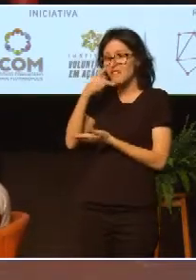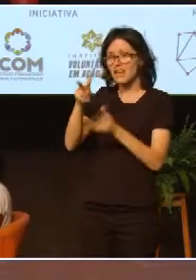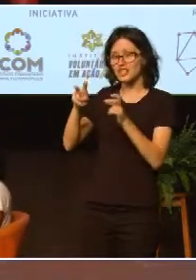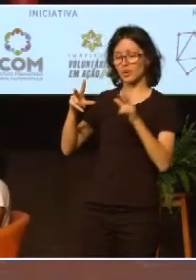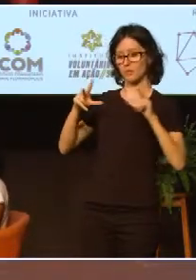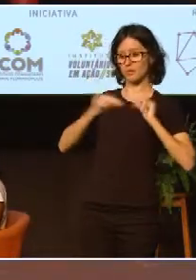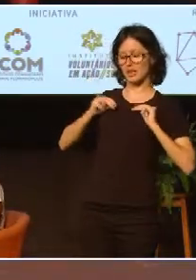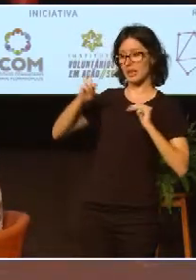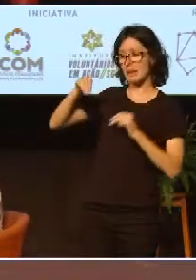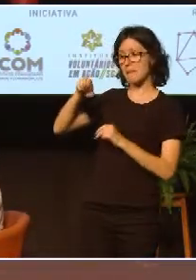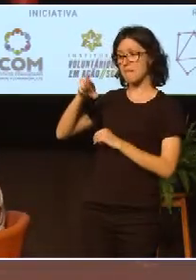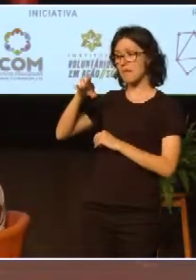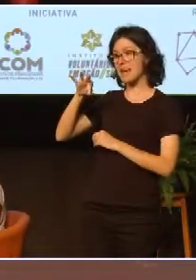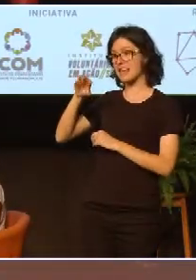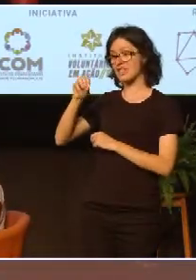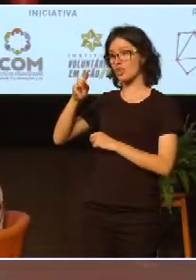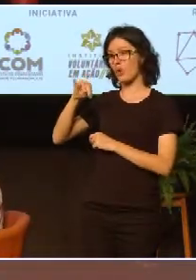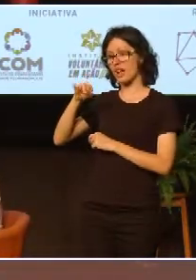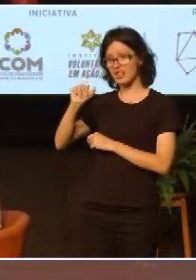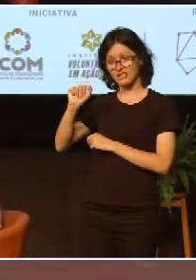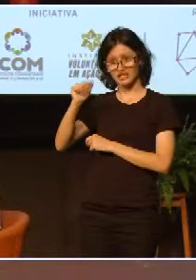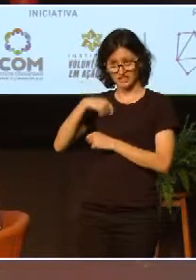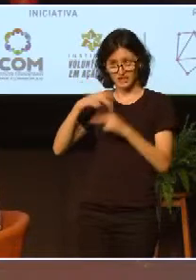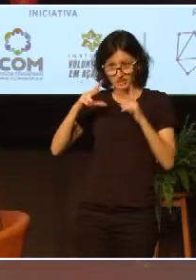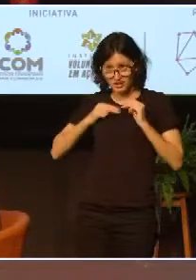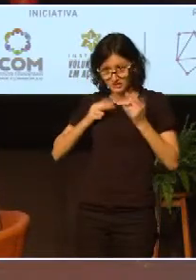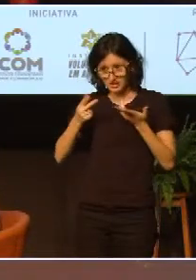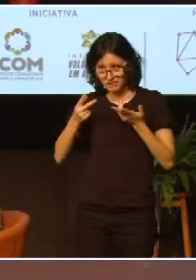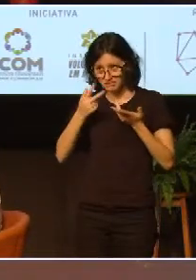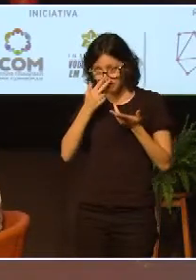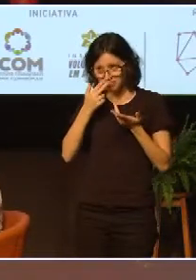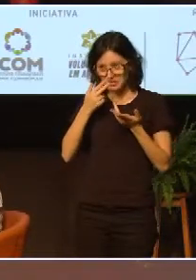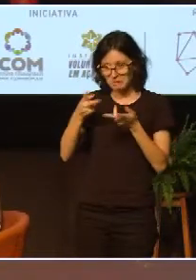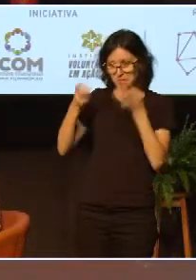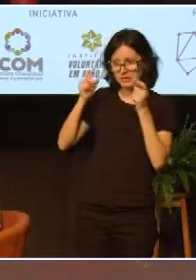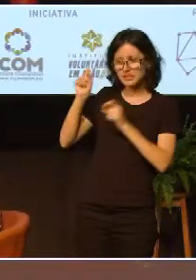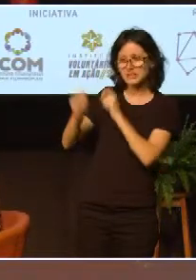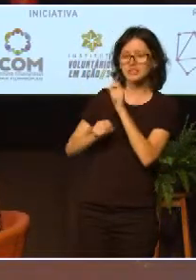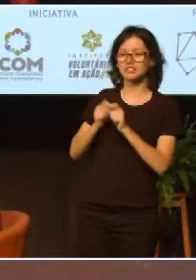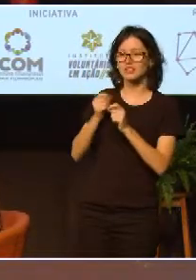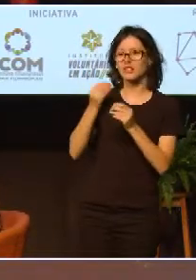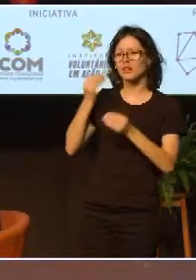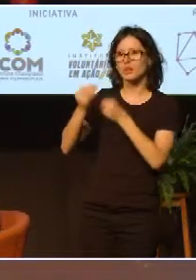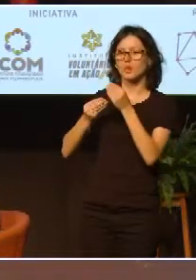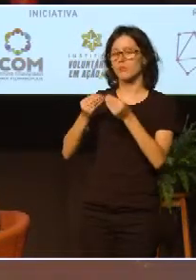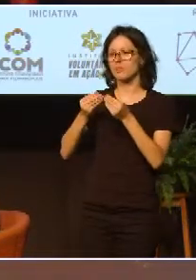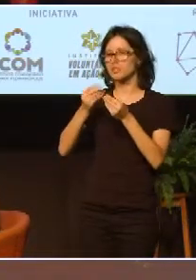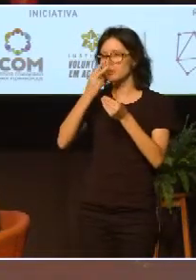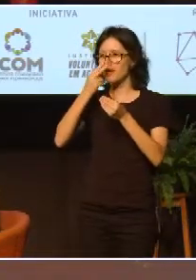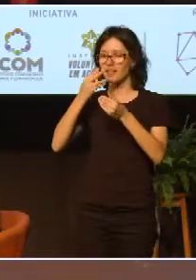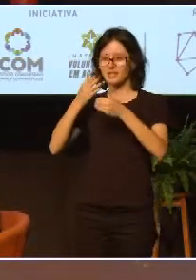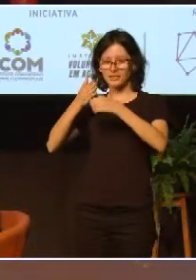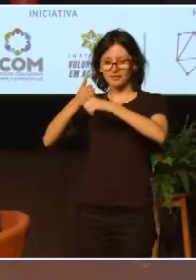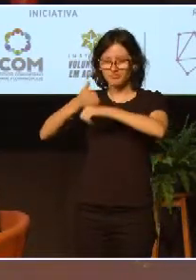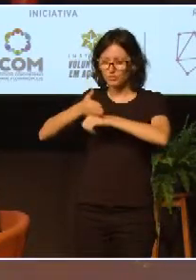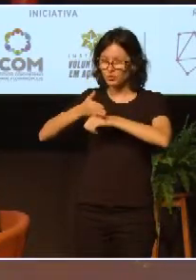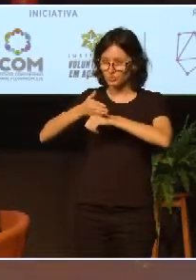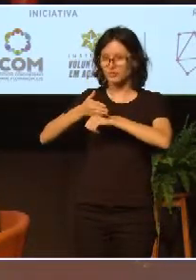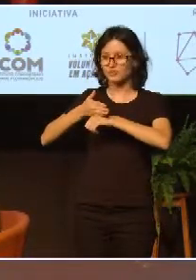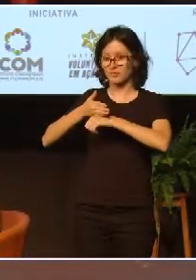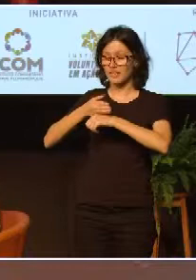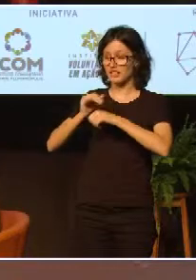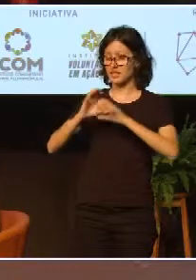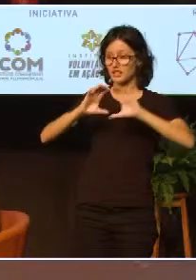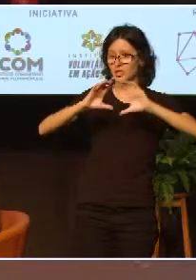menos aqui, né? Pelo será menos que a aqui, gente nesse reconhece? lugar. Na bolha, como a Carol está falando. Assim, como que a gente ultrapassa a bolha? À medida que a população negra